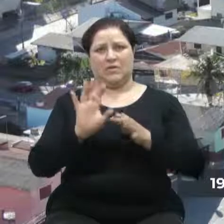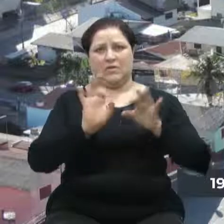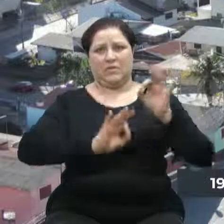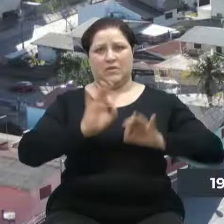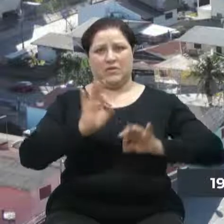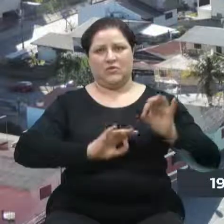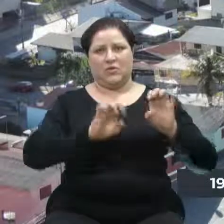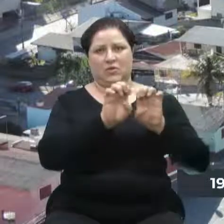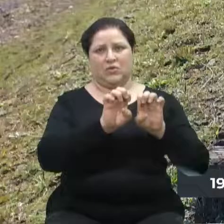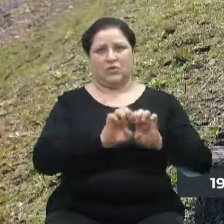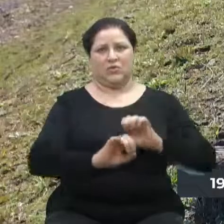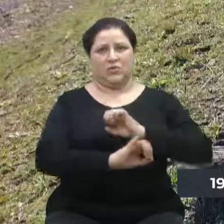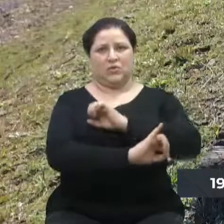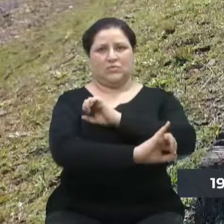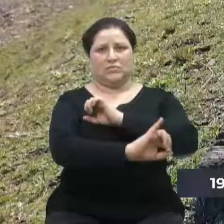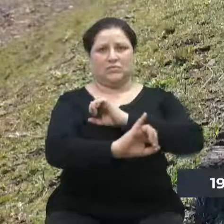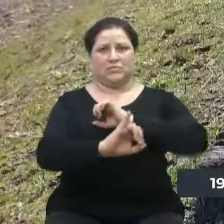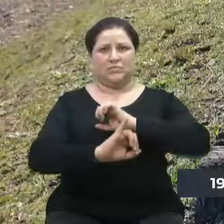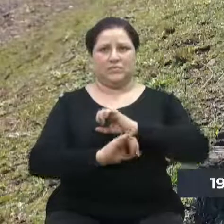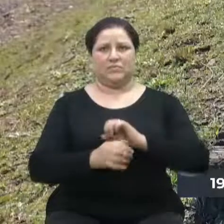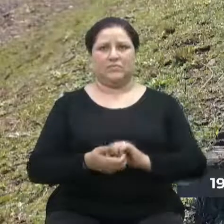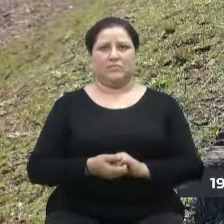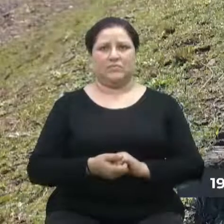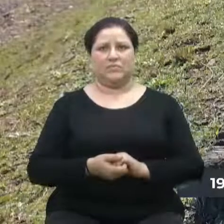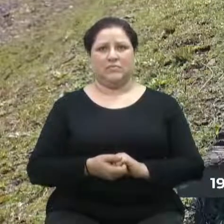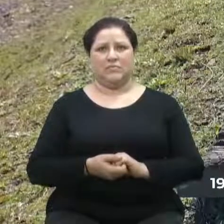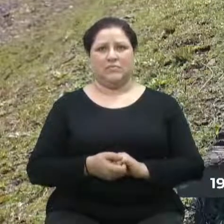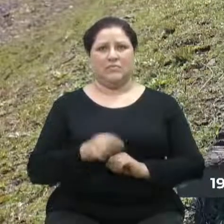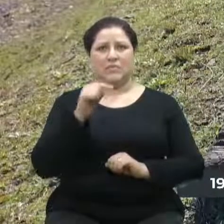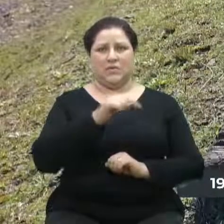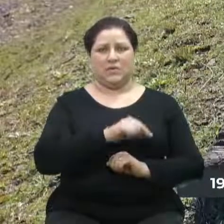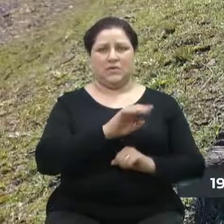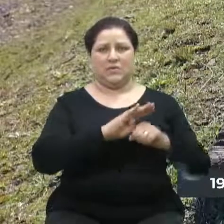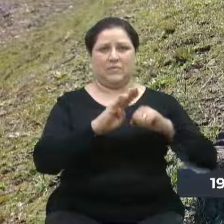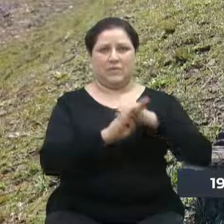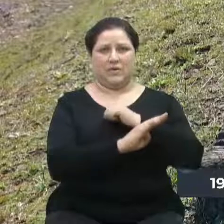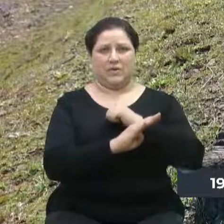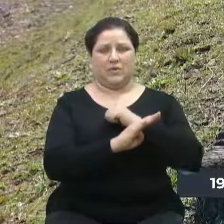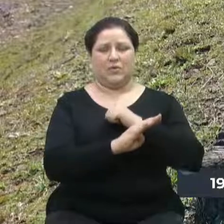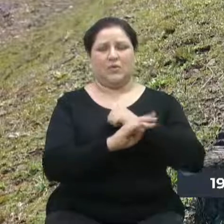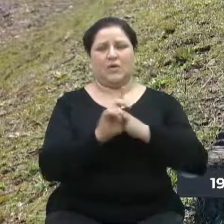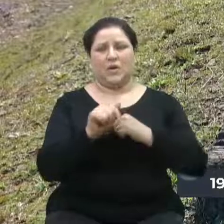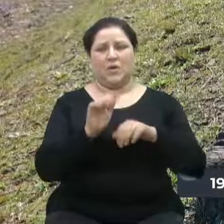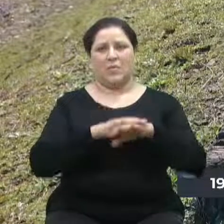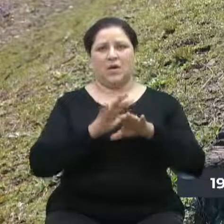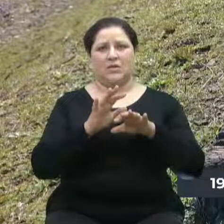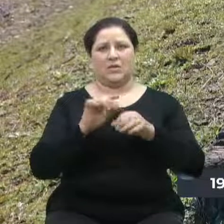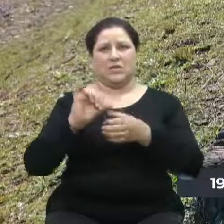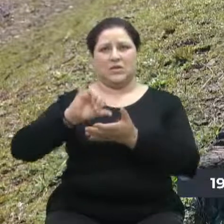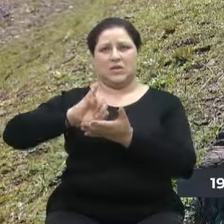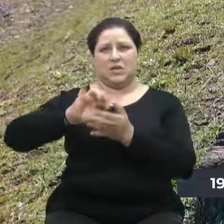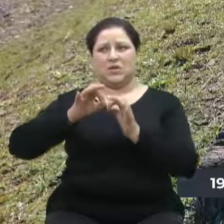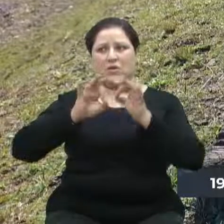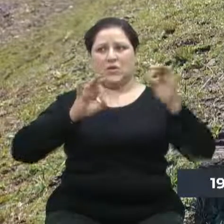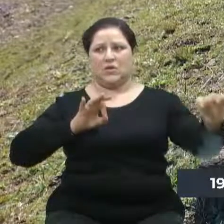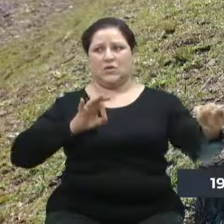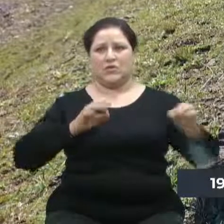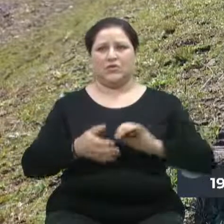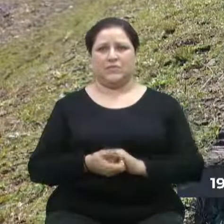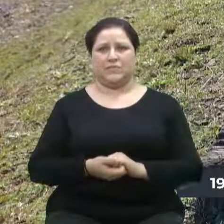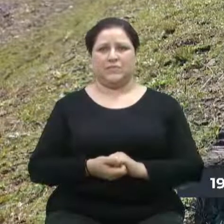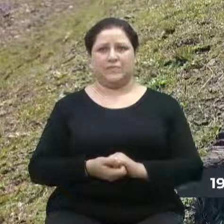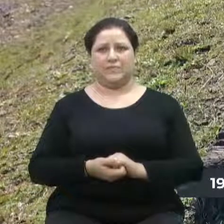uma infraestrutura. O Desvio Risso, por ser um bairro talvez mais afastado do centro,